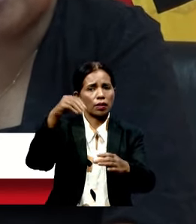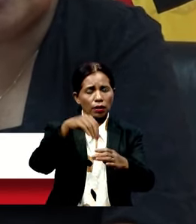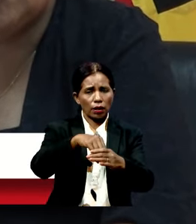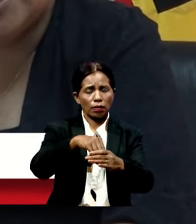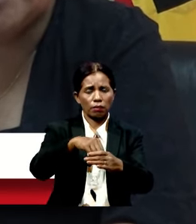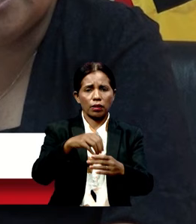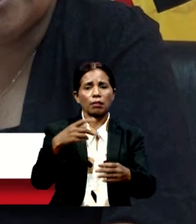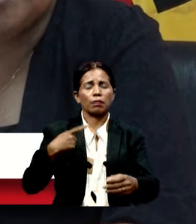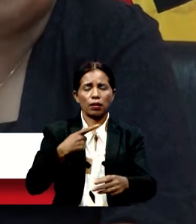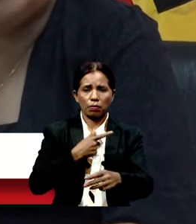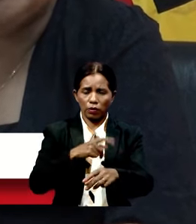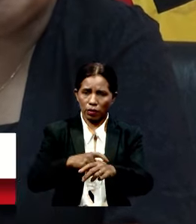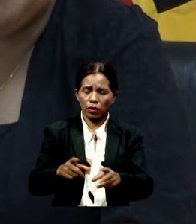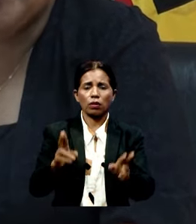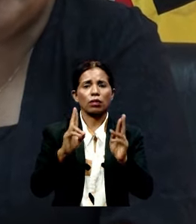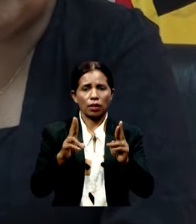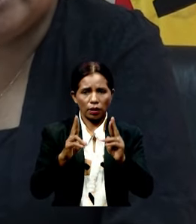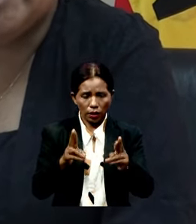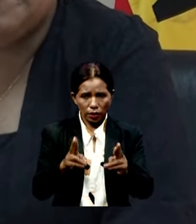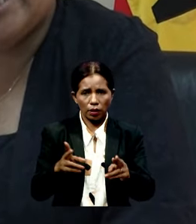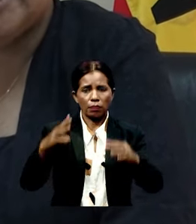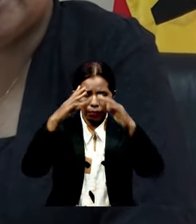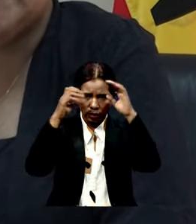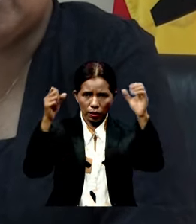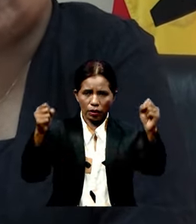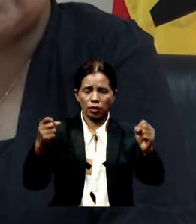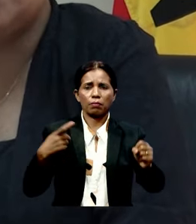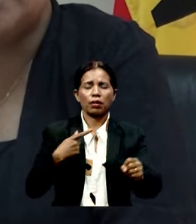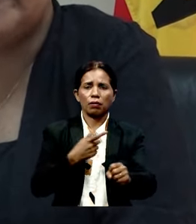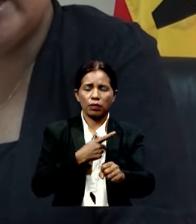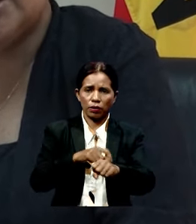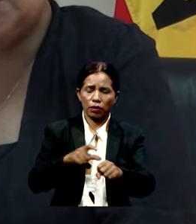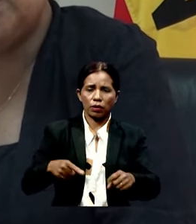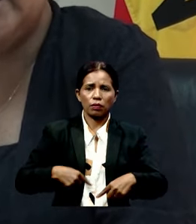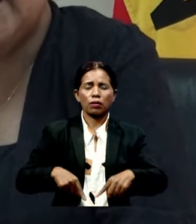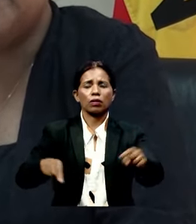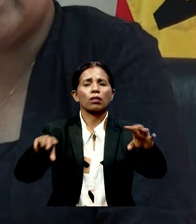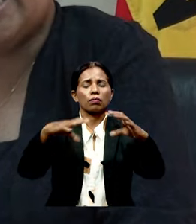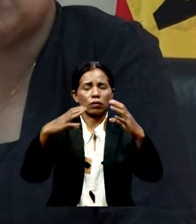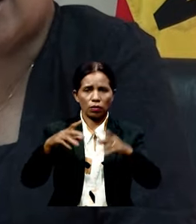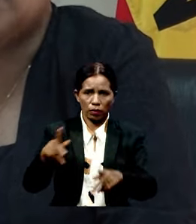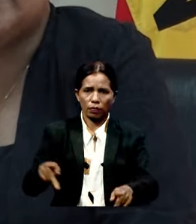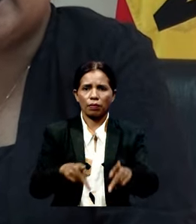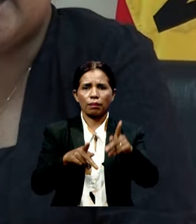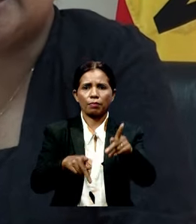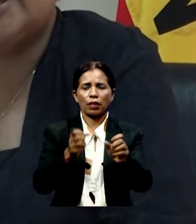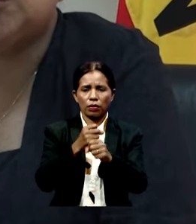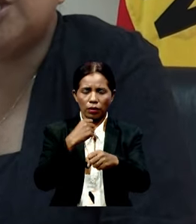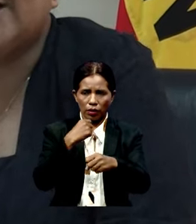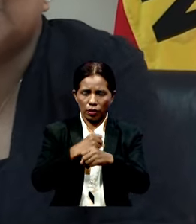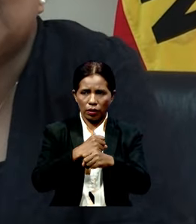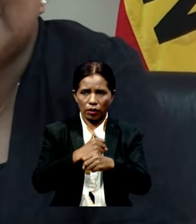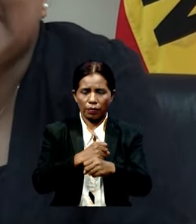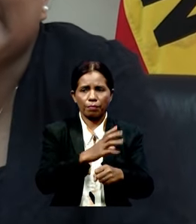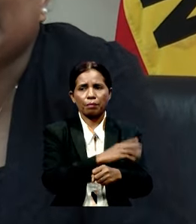o caráter urgência, presidente do Parlamento tem que baixar aqueles barra comissão finanças de pública, atuá-lo nínia caráter,